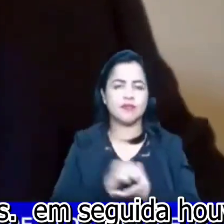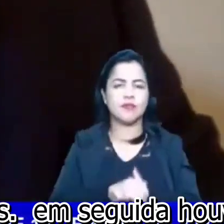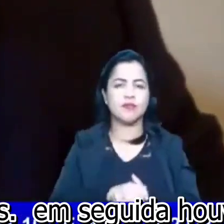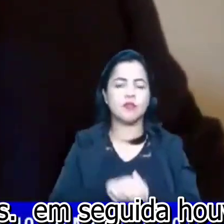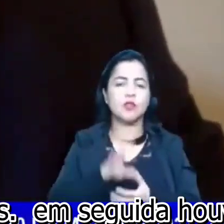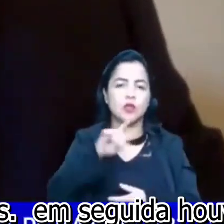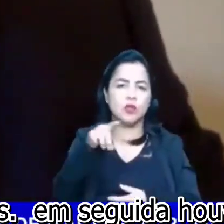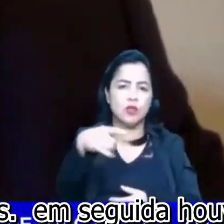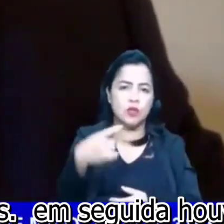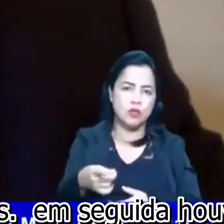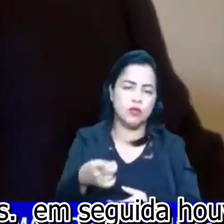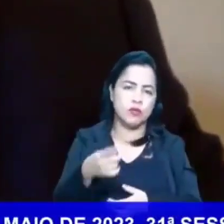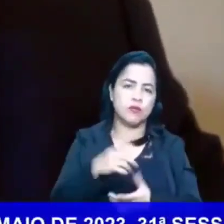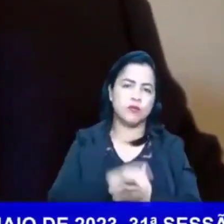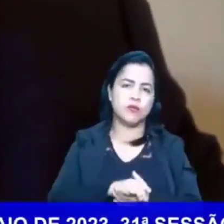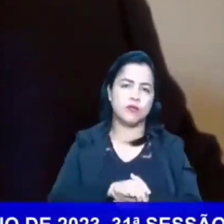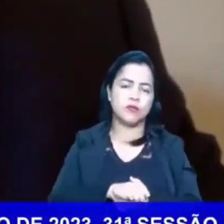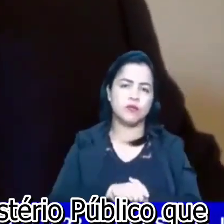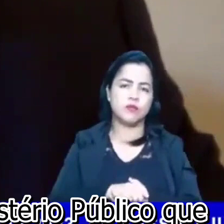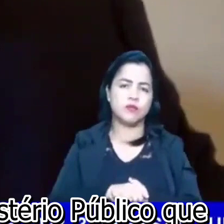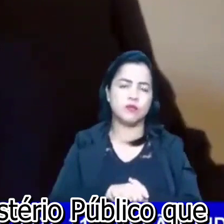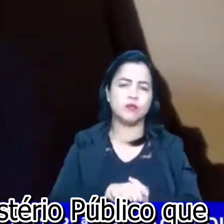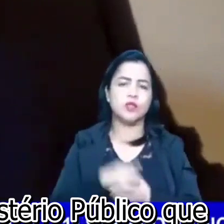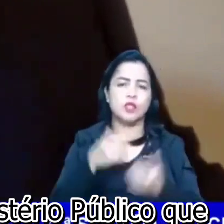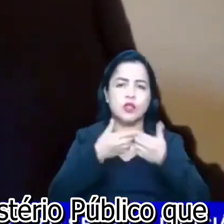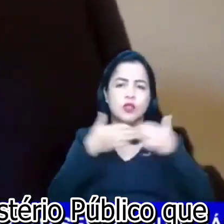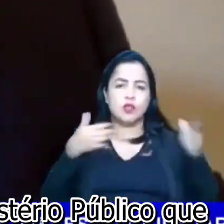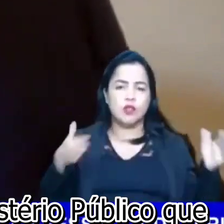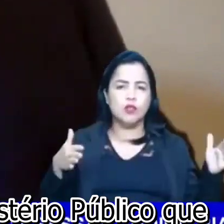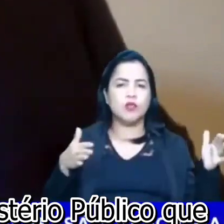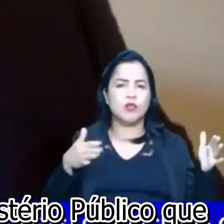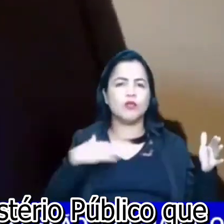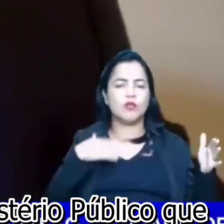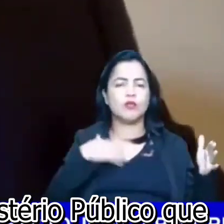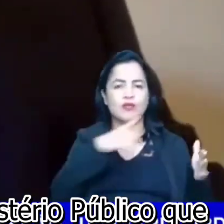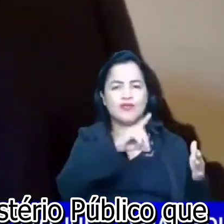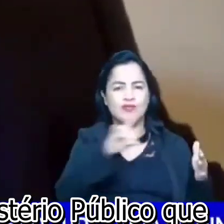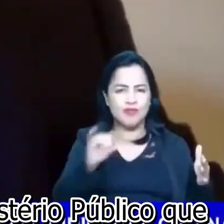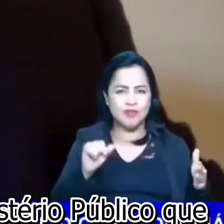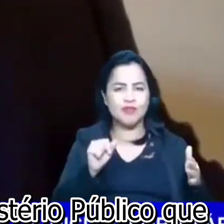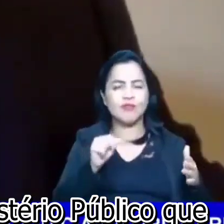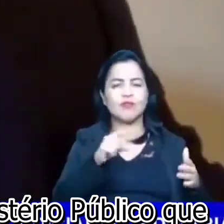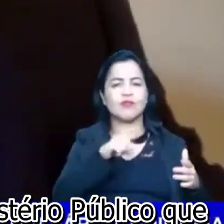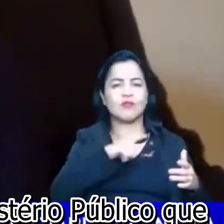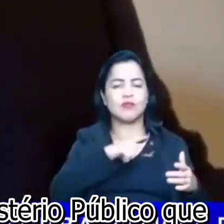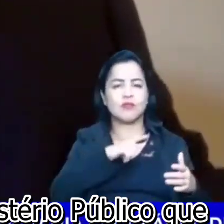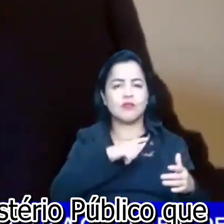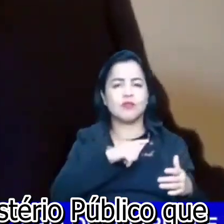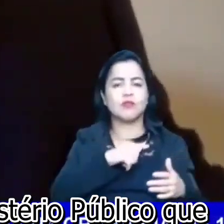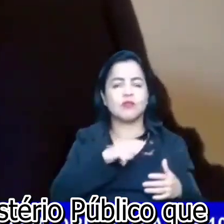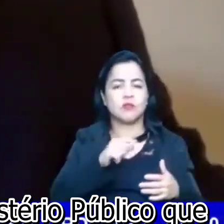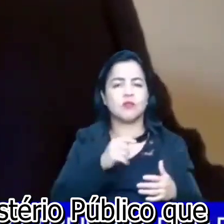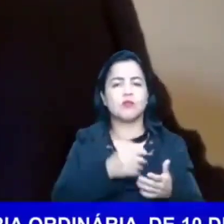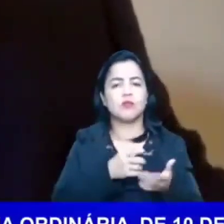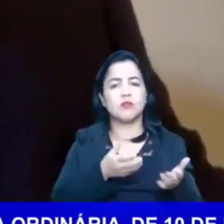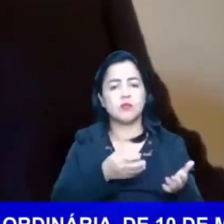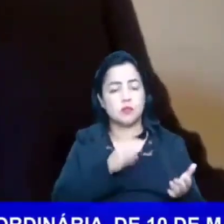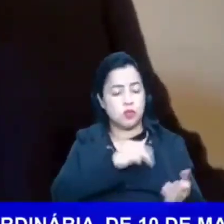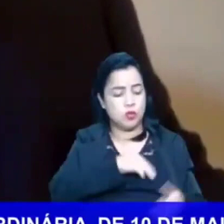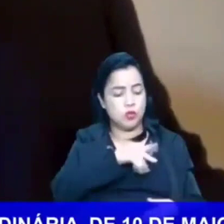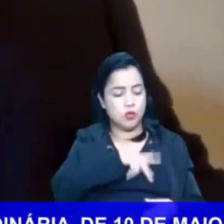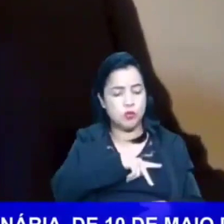Em seguida, houve a abertura de prazo para o ilustre representante do Ministério